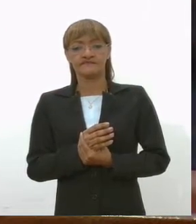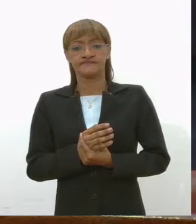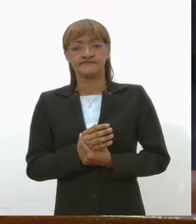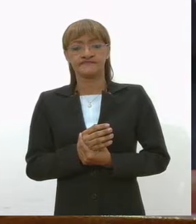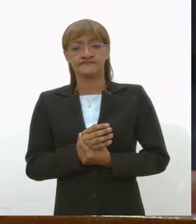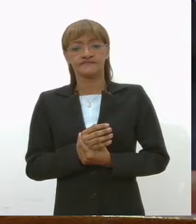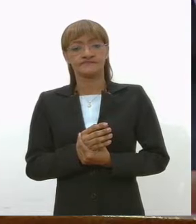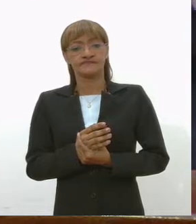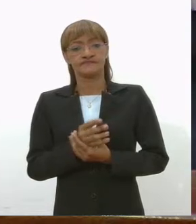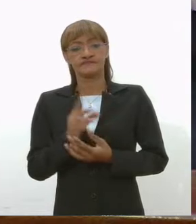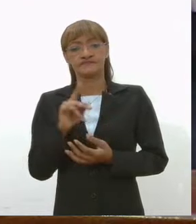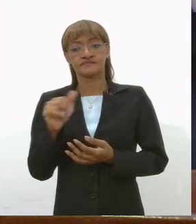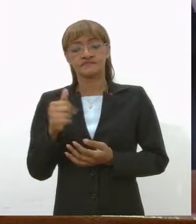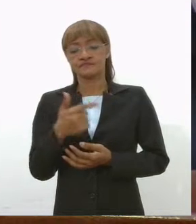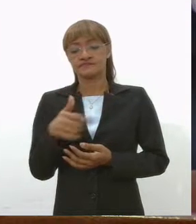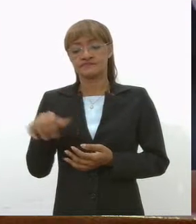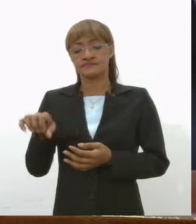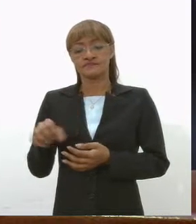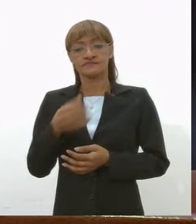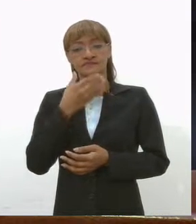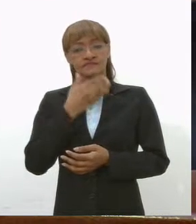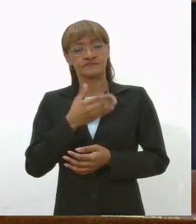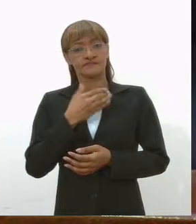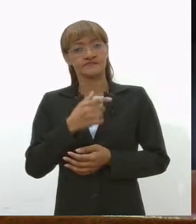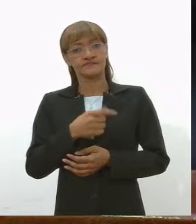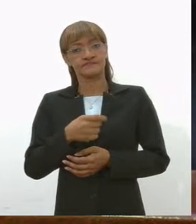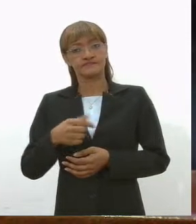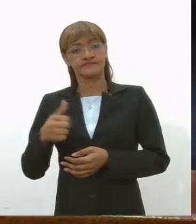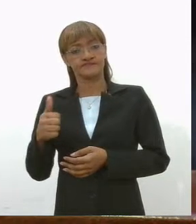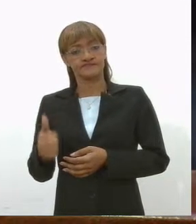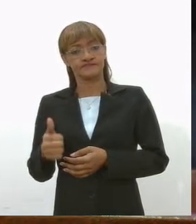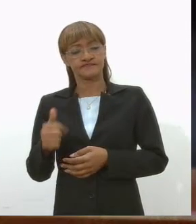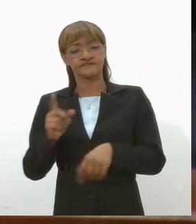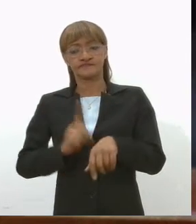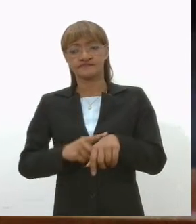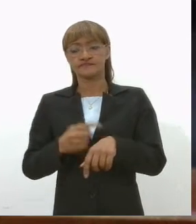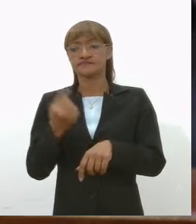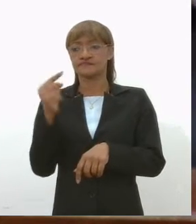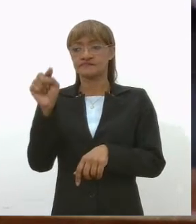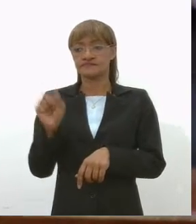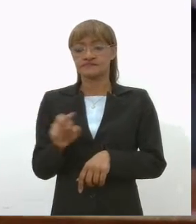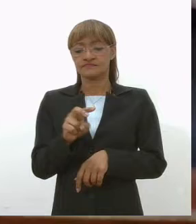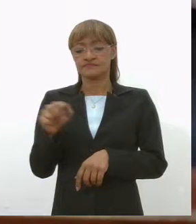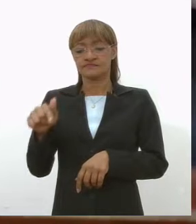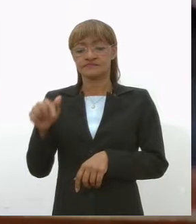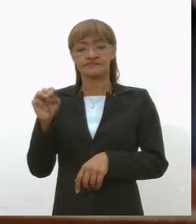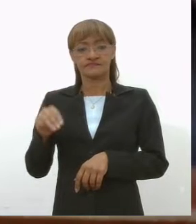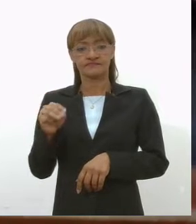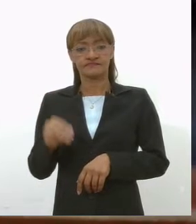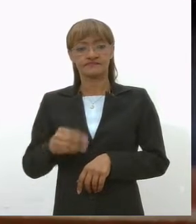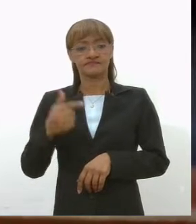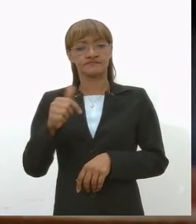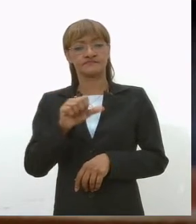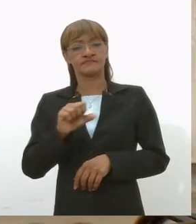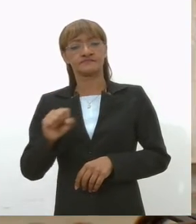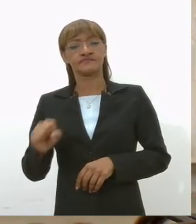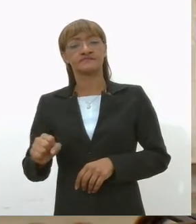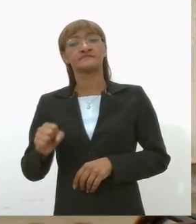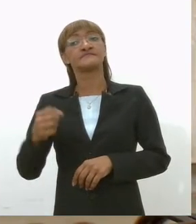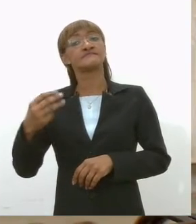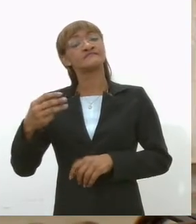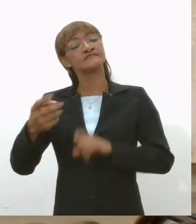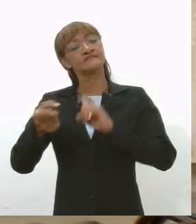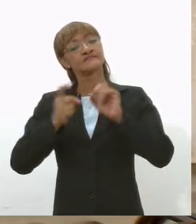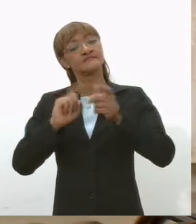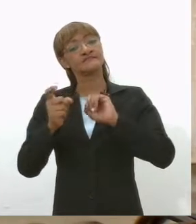realizado dia 29 de dezembro de 2021, às 13 horas e 57 minutos, segundo período da 3ª sessão legislativa